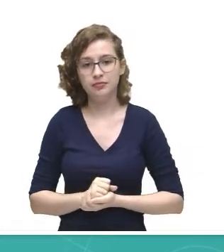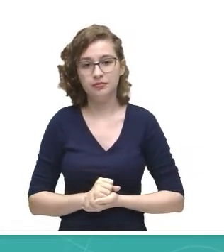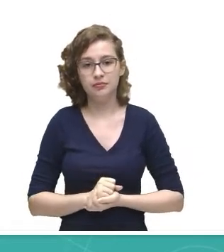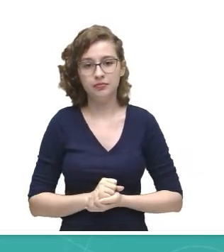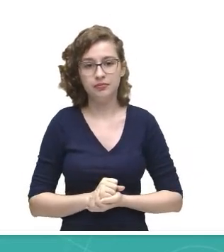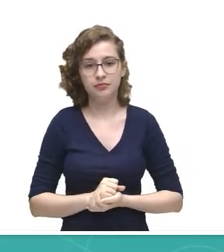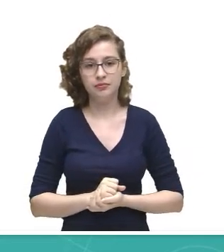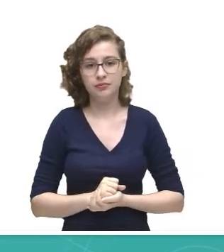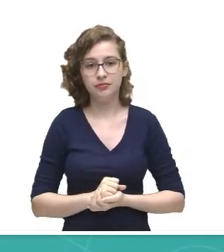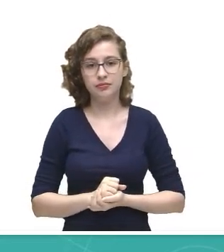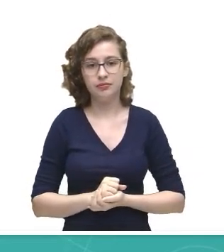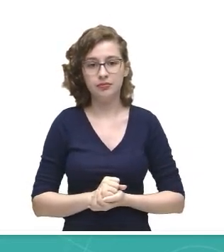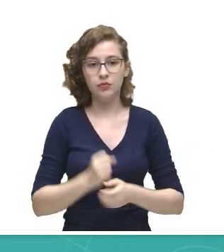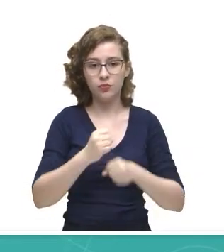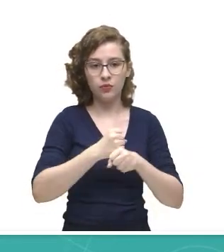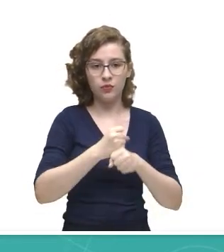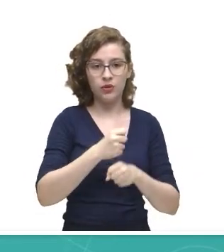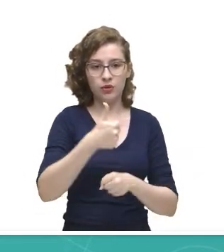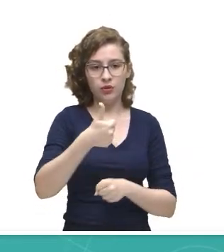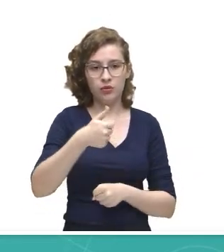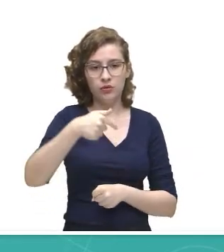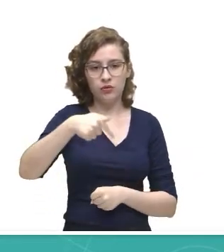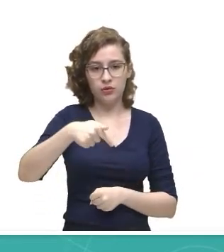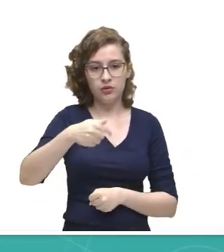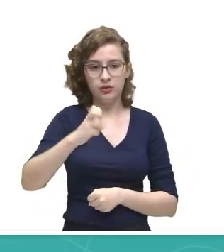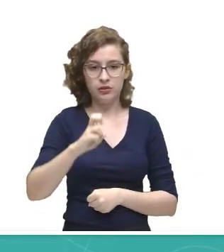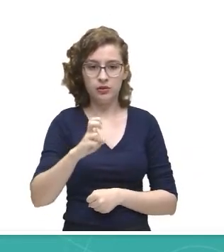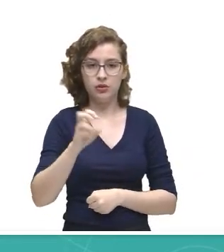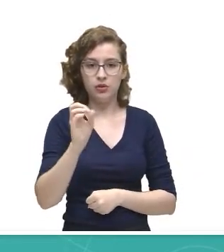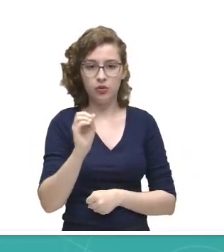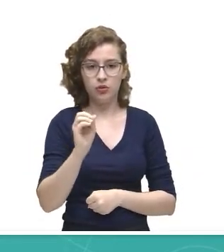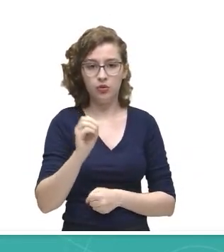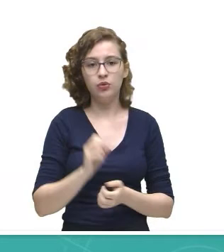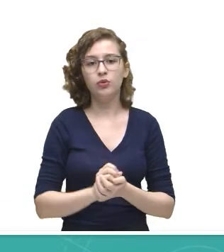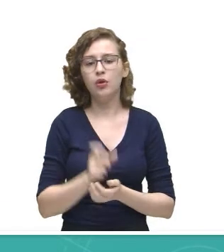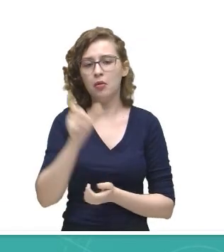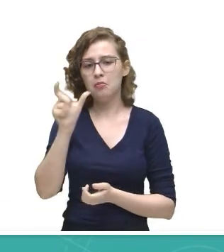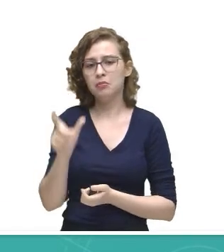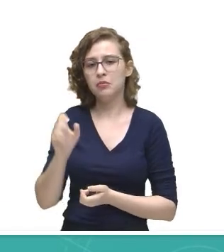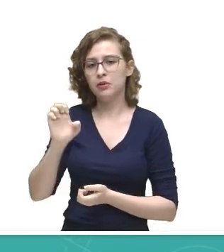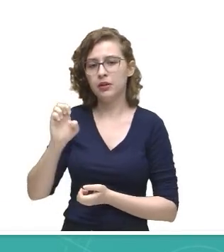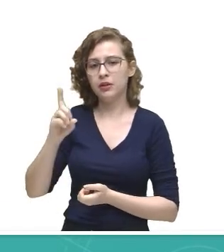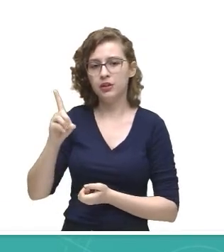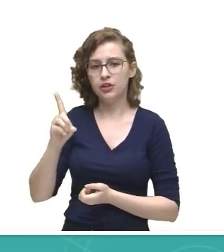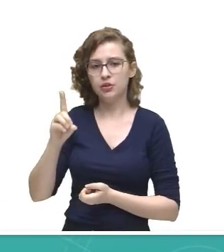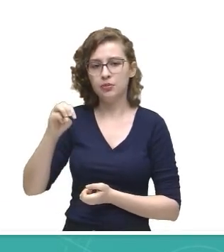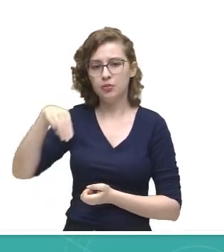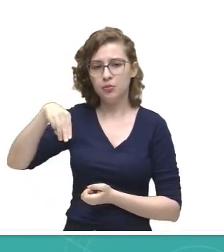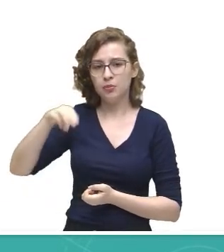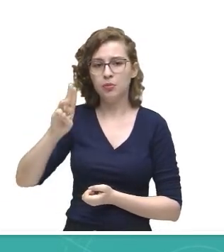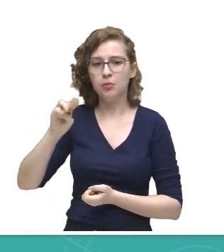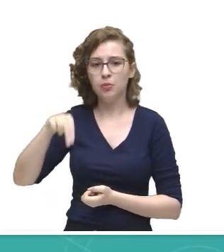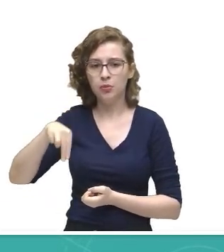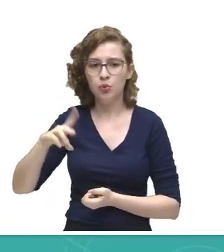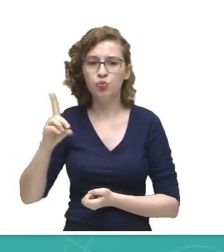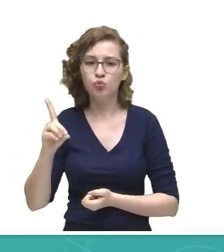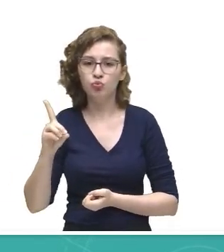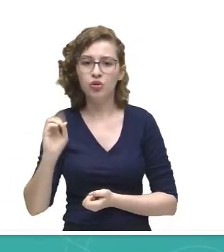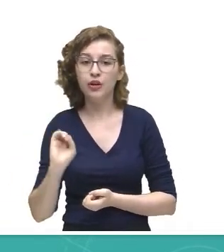né? Em 1758, o Edmundo criou o tear mecânico. Esse tear mecânico ele